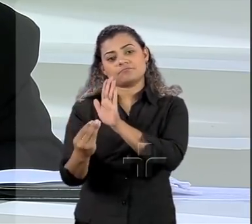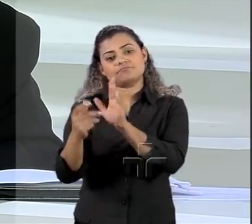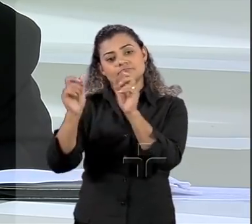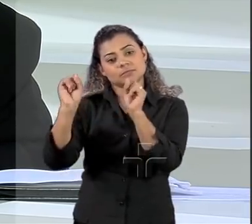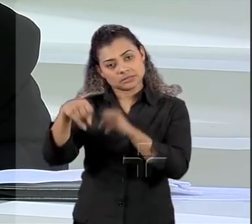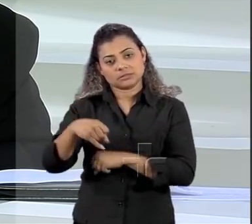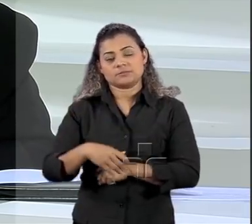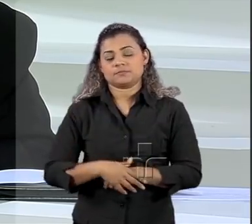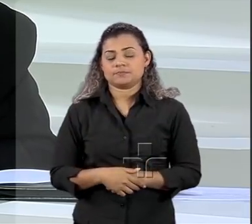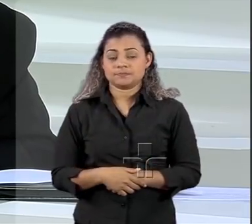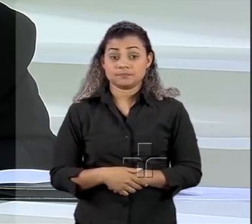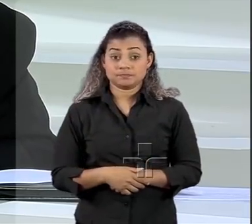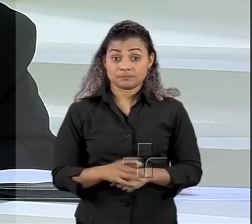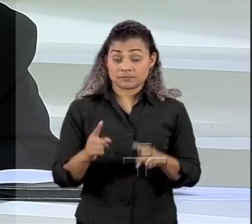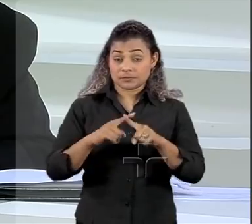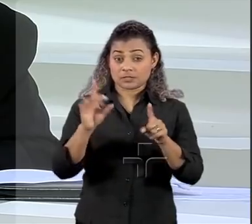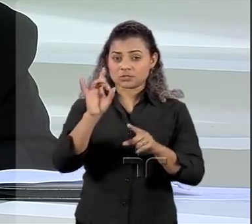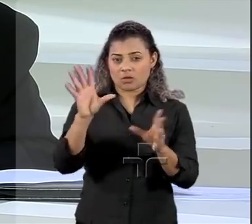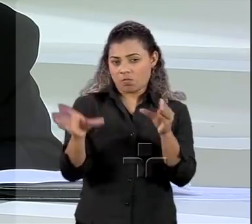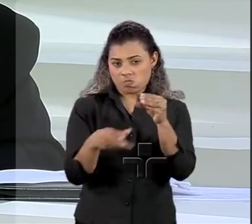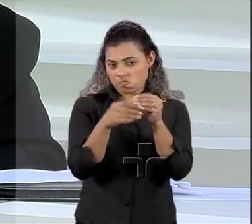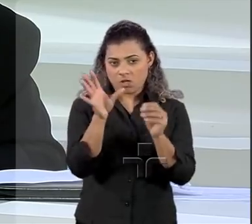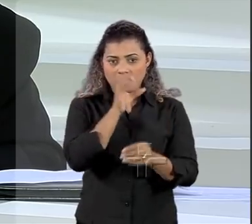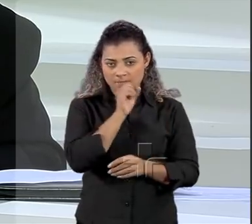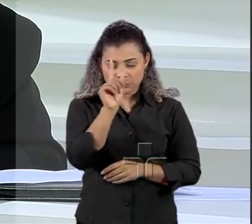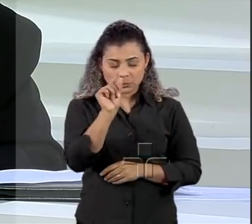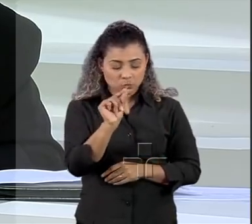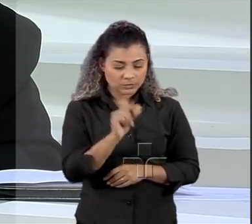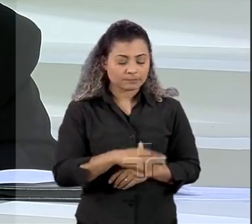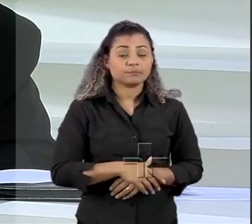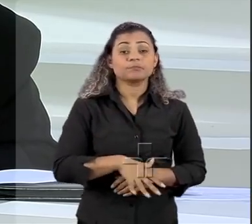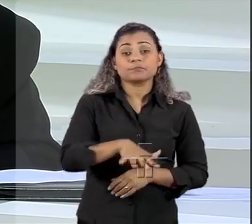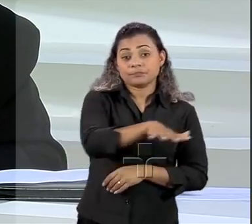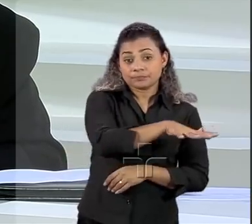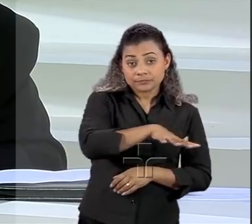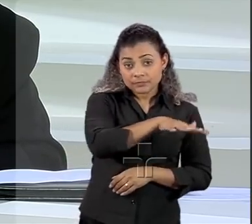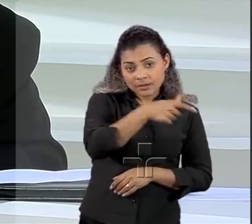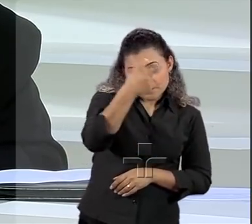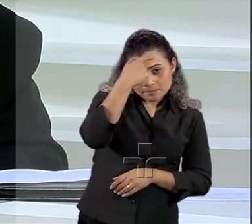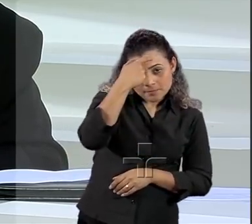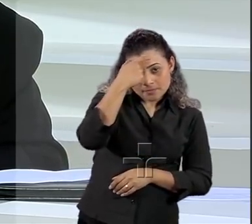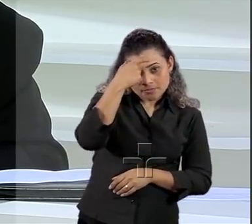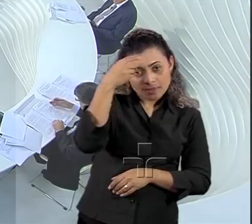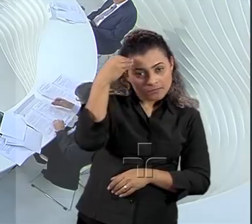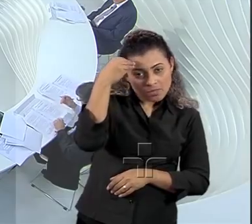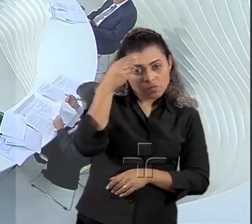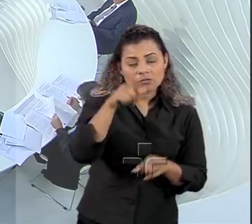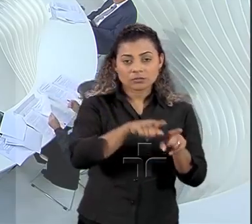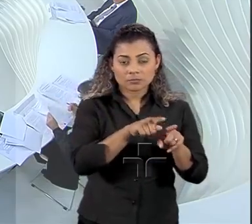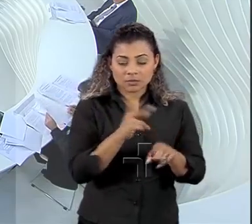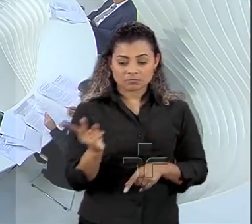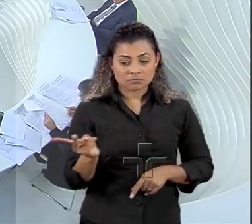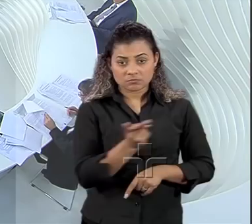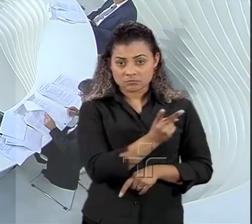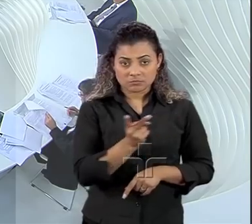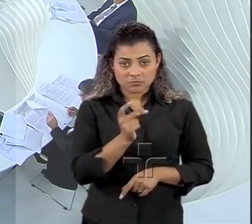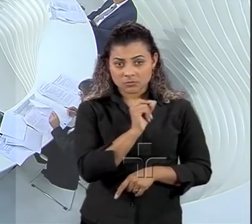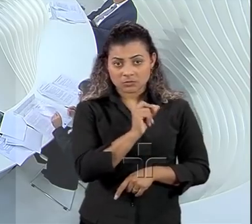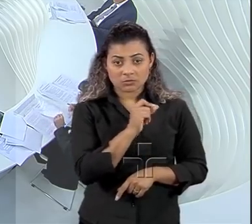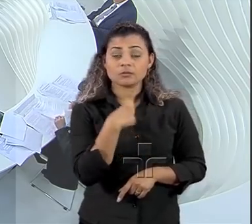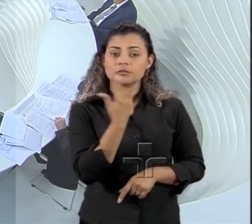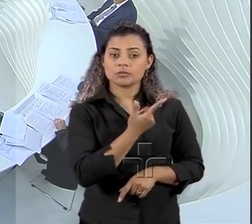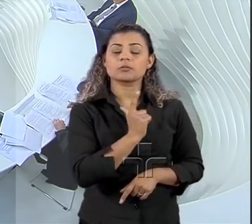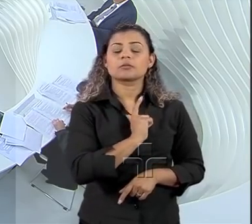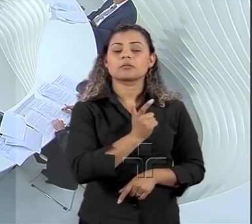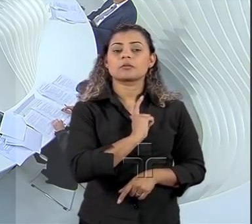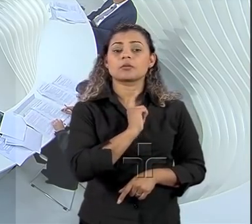Mas só para complementar, em relação à saúde mental e à droga-adição, nós temos também aqui elencados pelo